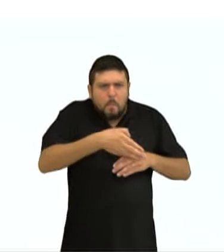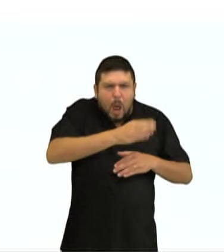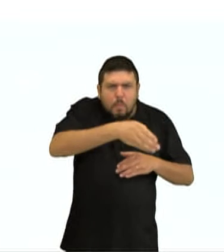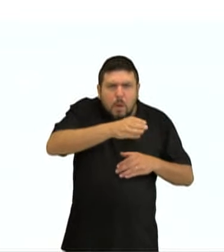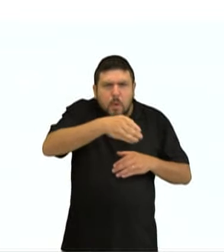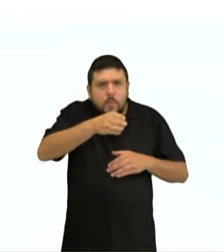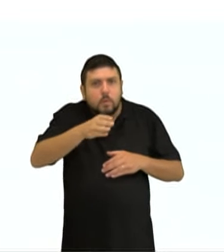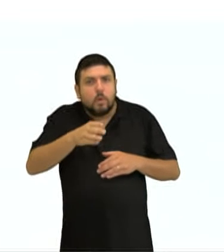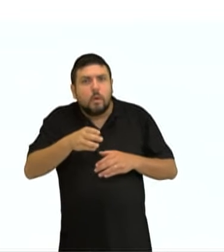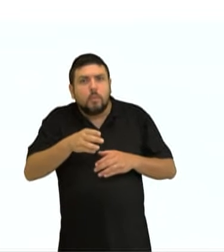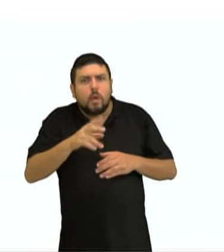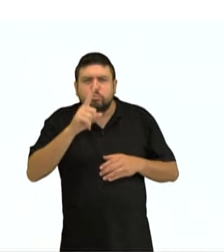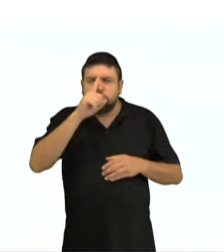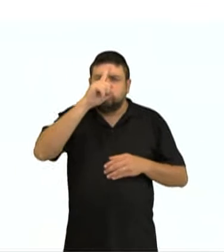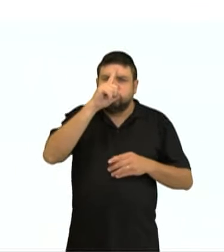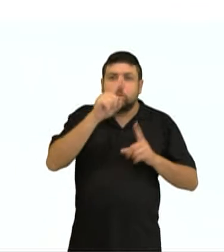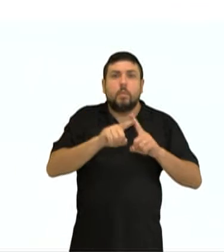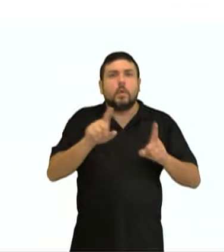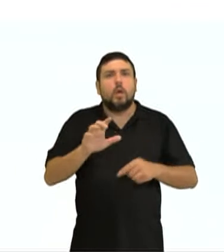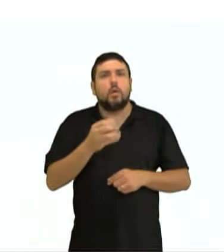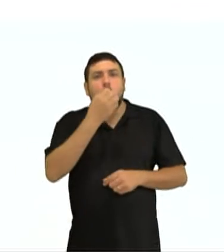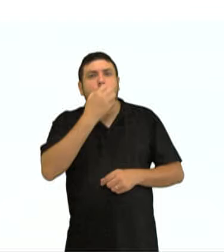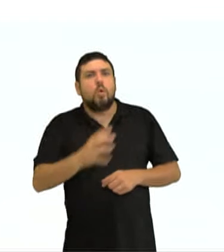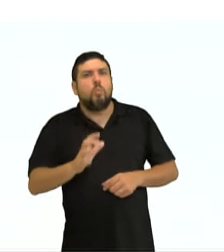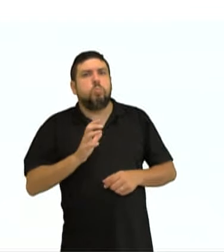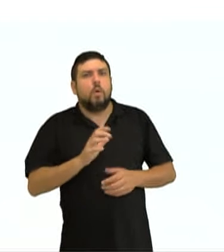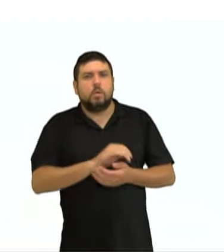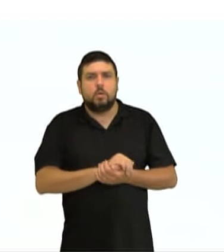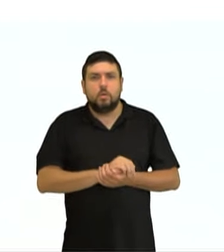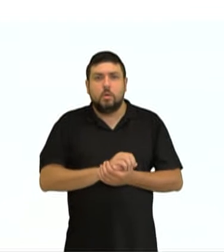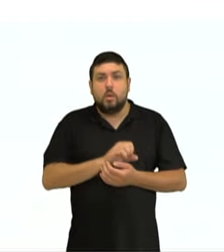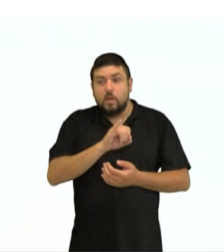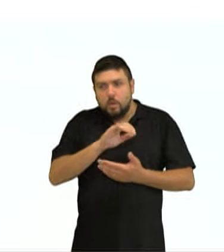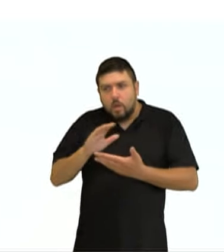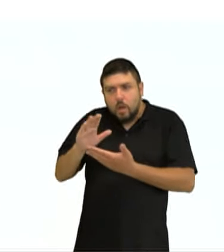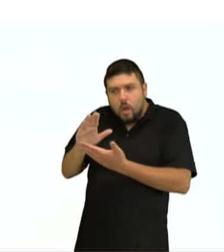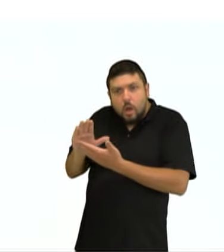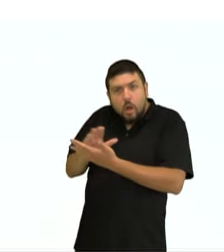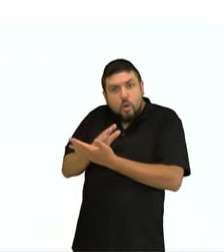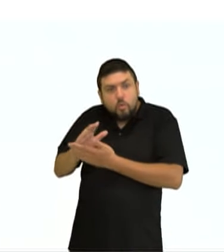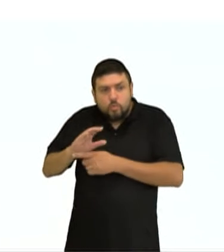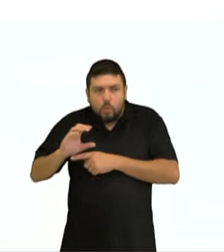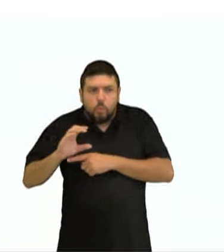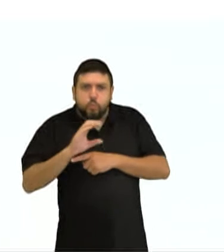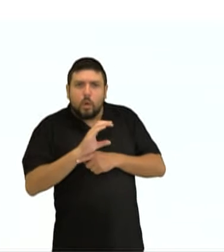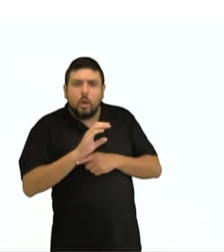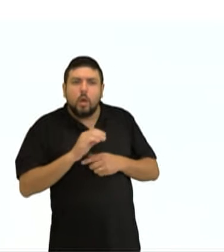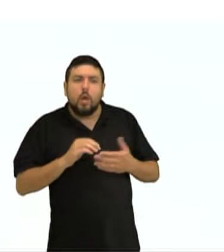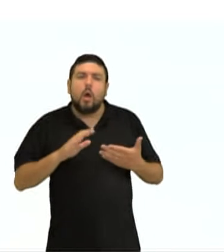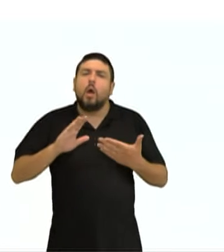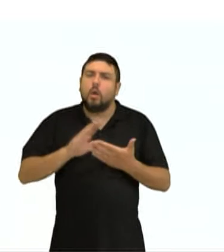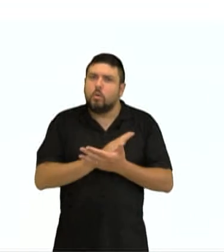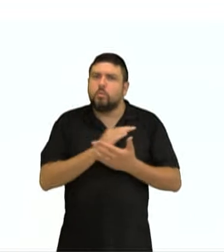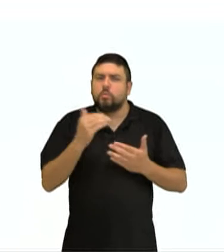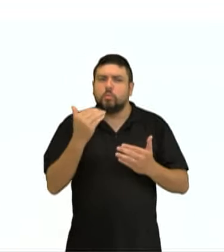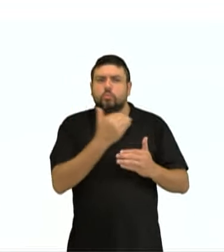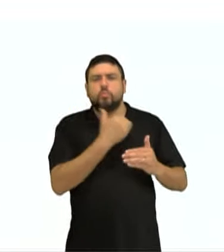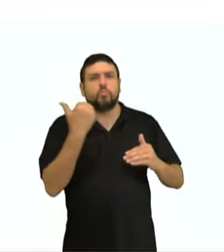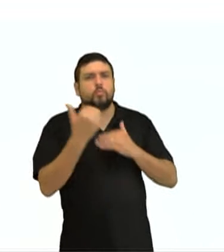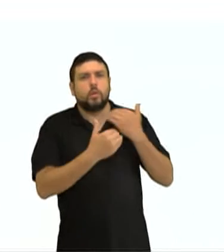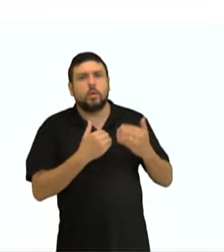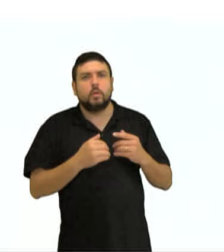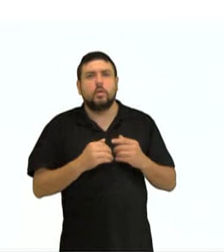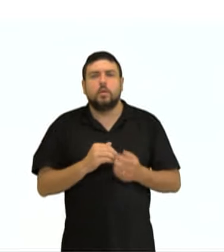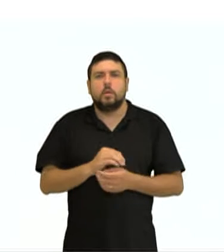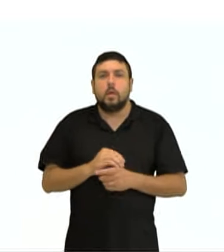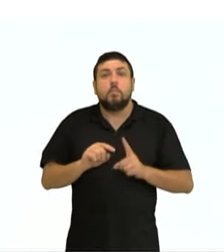de alto risco. Se alguns bandeirantes e financiadores ficavam ricos, outros perdiam a vida e o dinheiro. Mas a